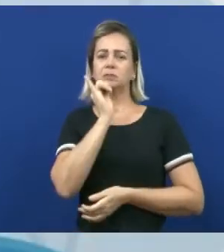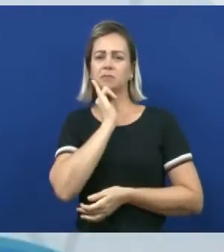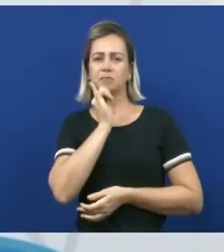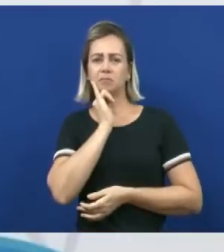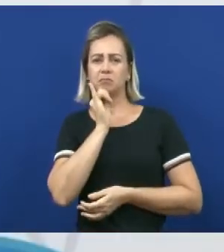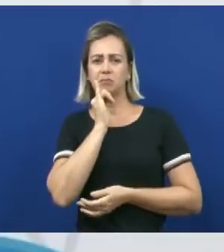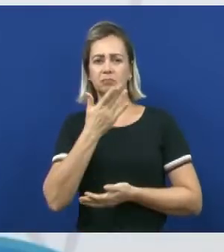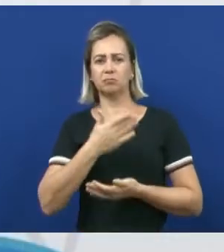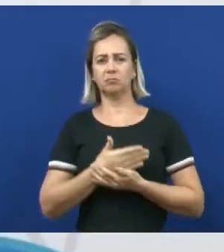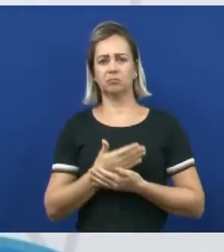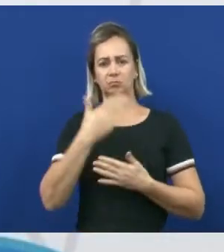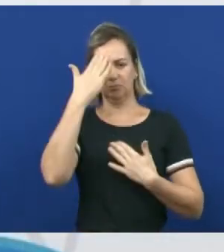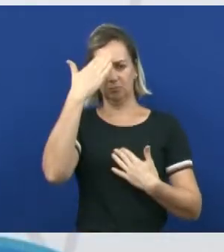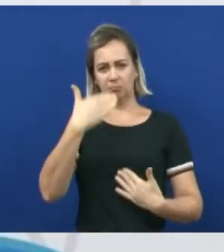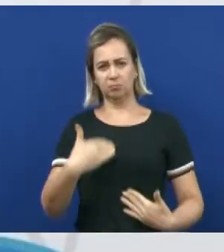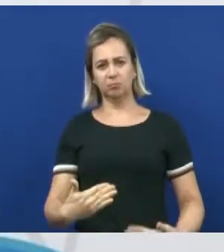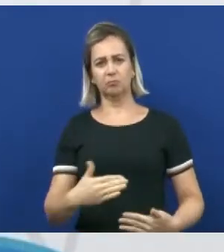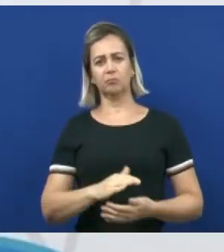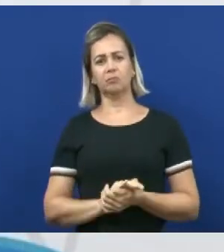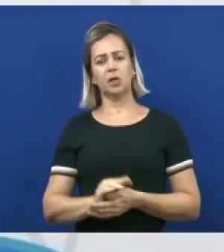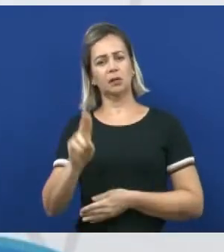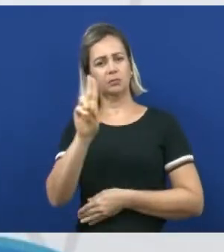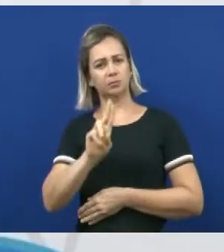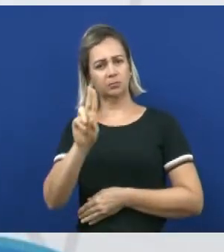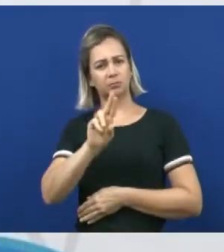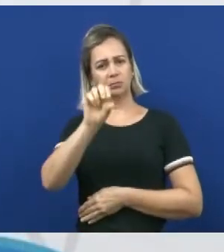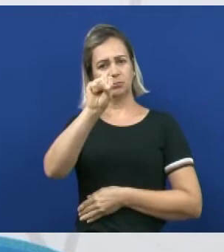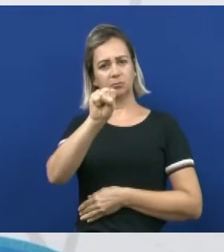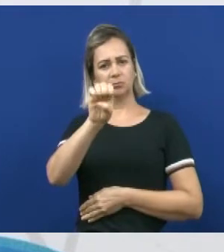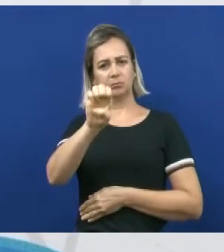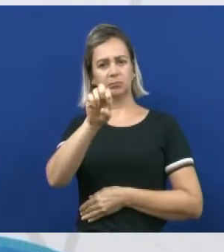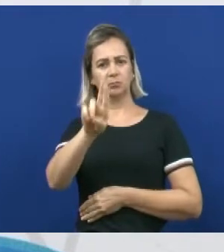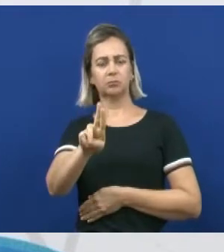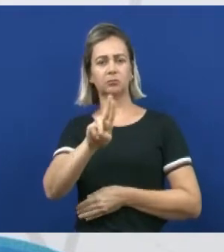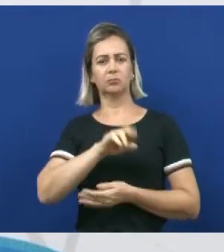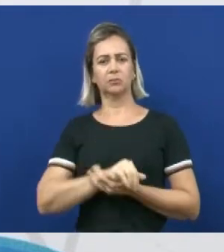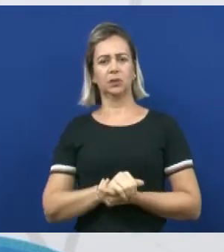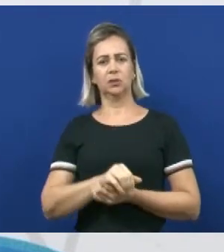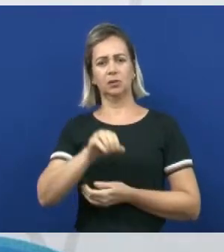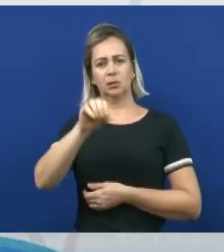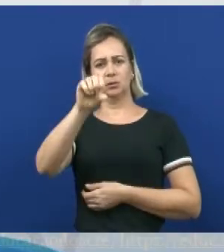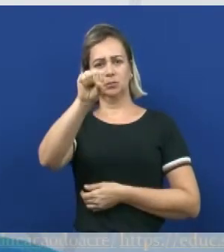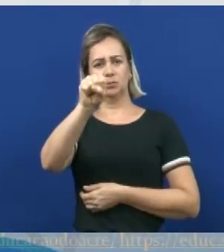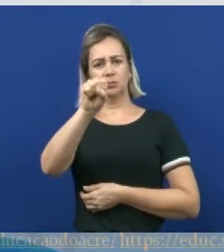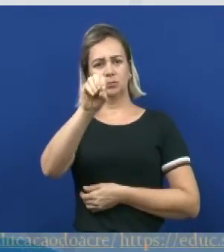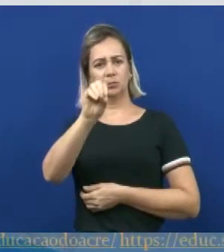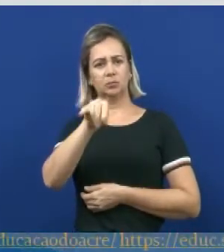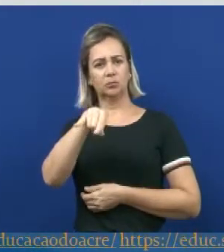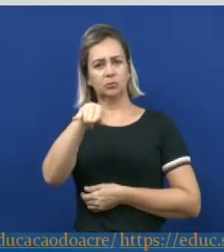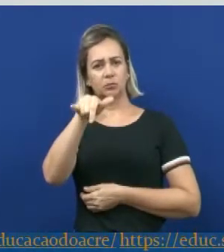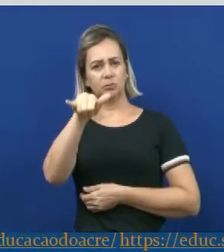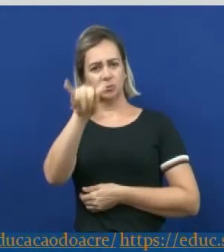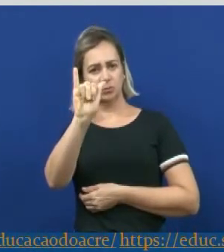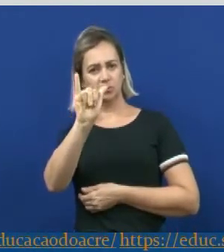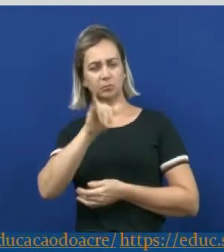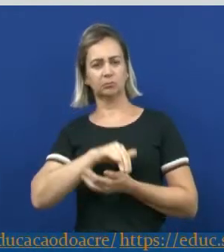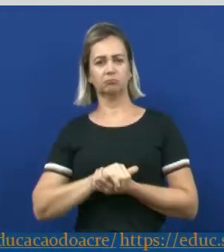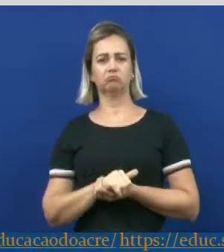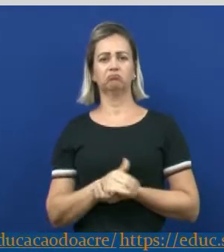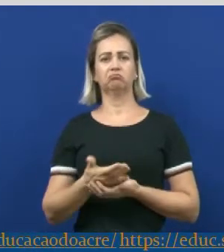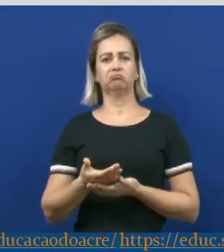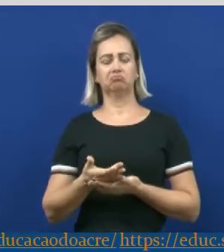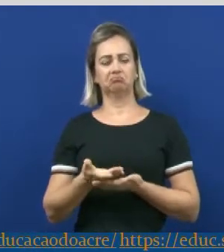a partir do aspecto físico? Para utilizar o verbo ser, eu utilizo soy morena, certo? Ou